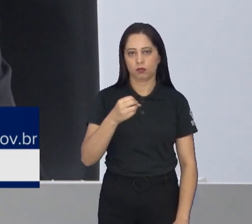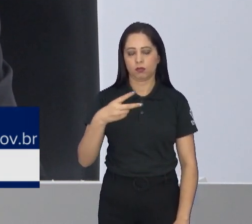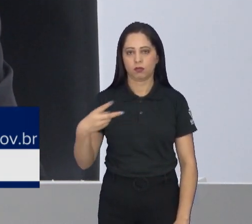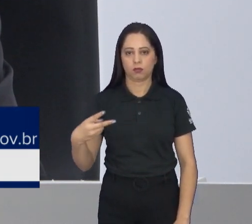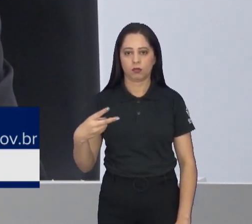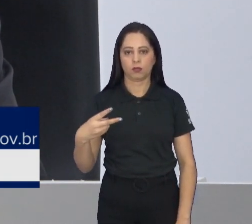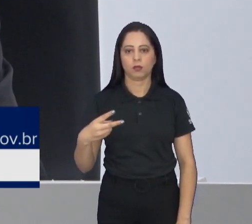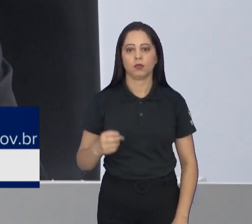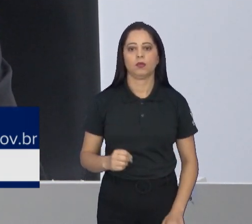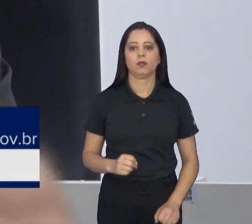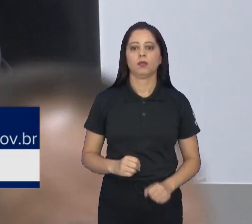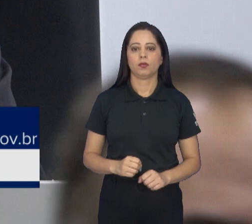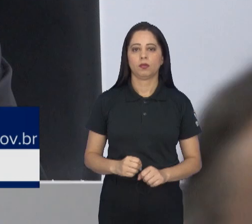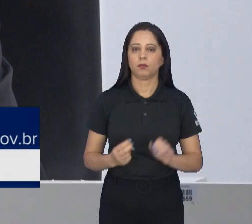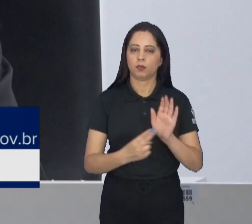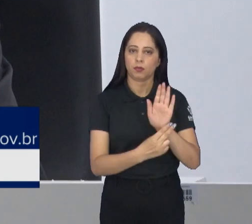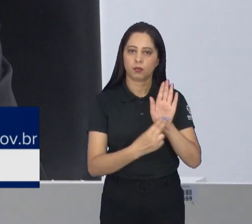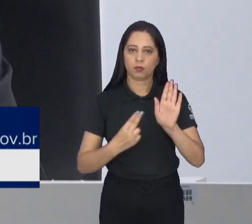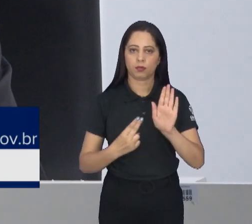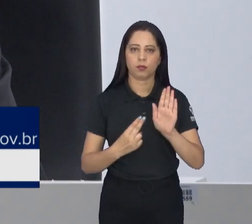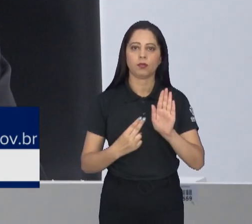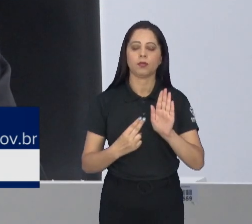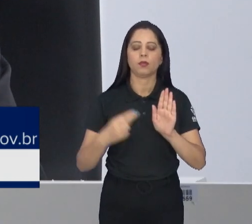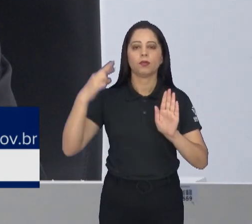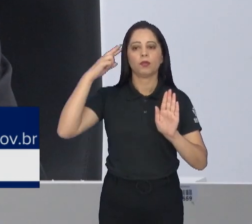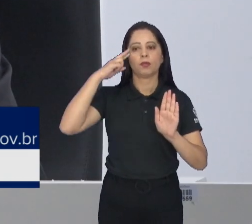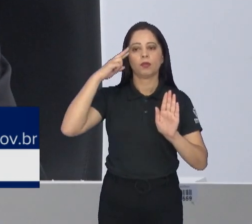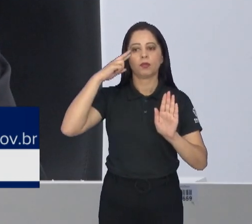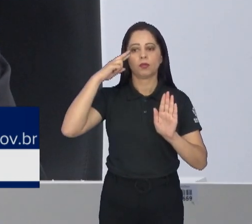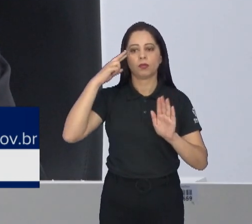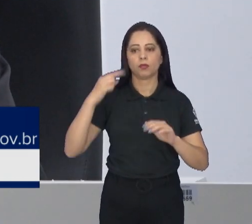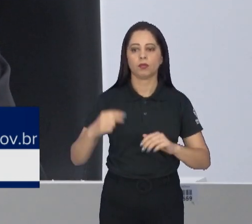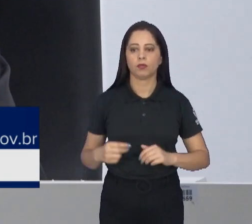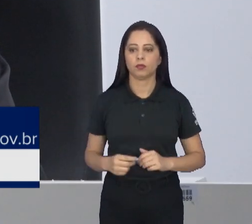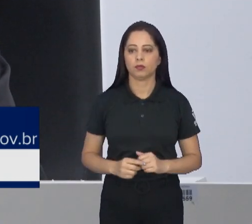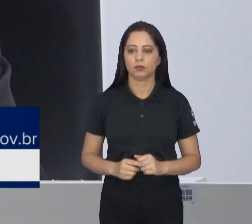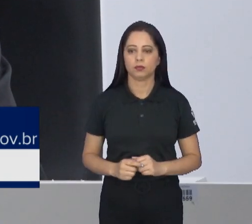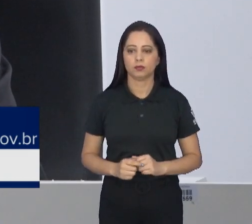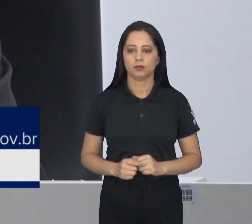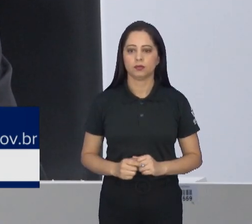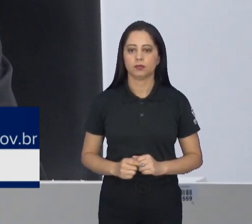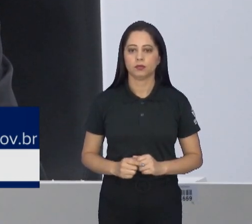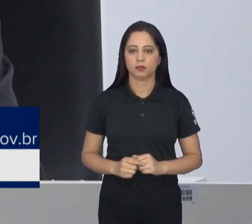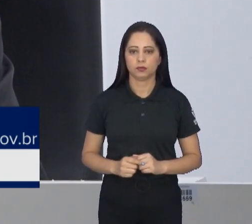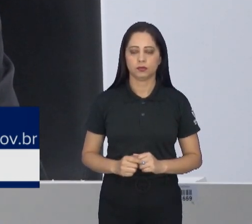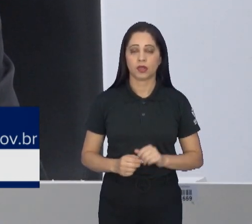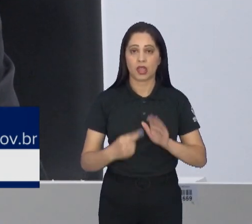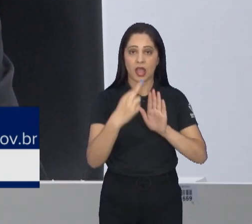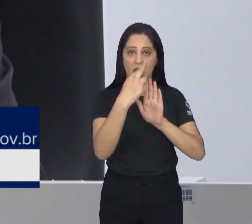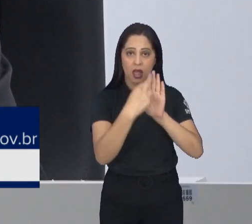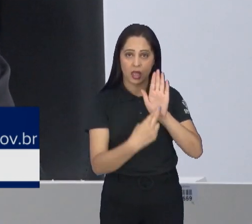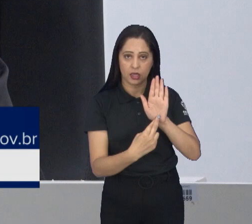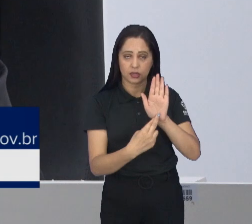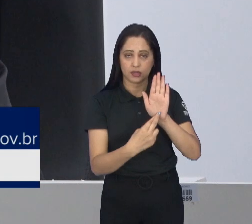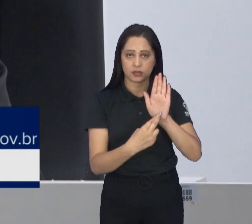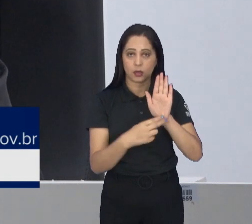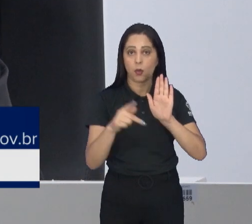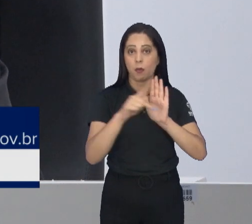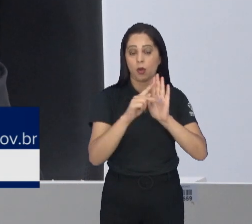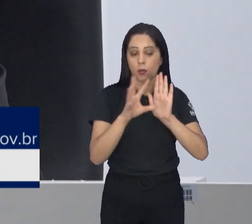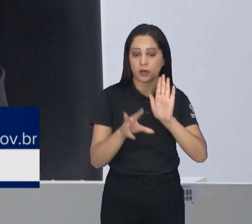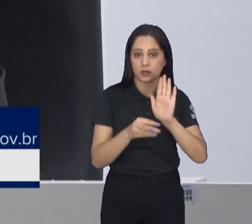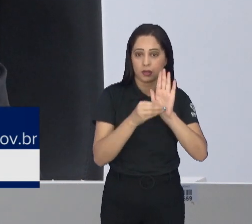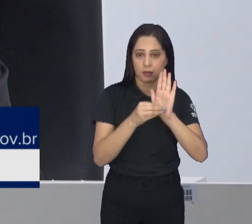376/2022. Autoria vereador Rogério Dacacém. Altera a redação da emenda